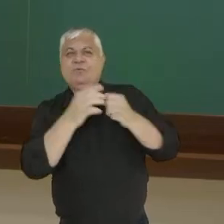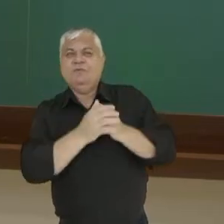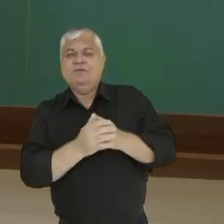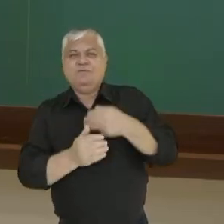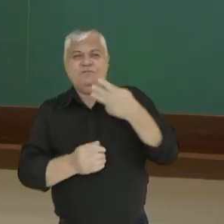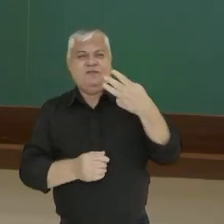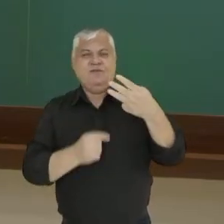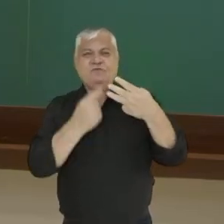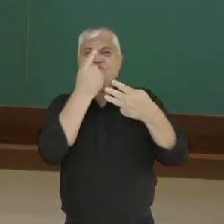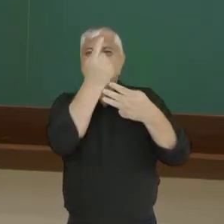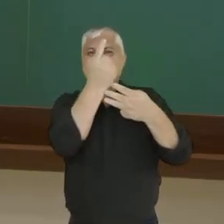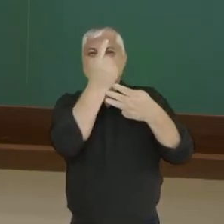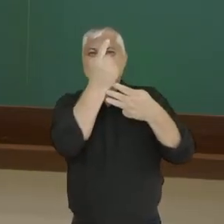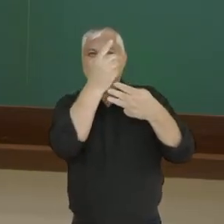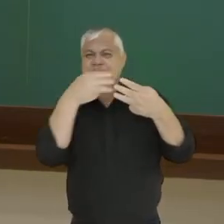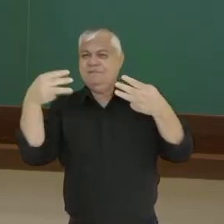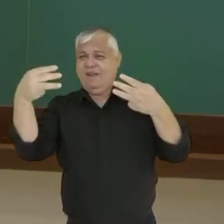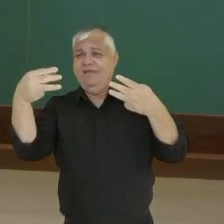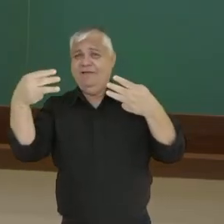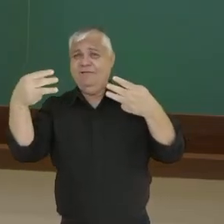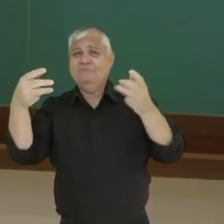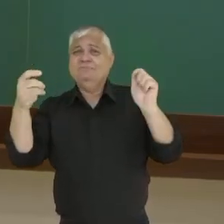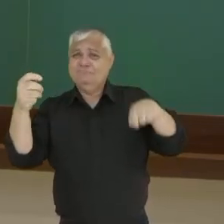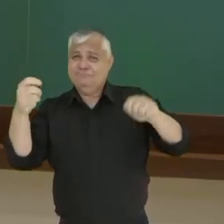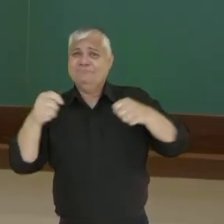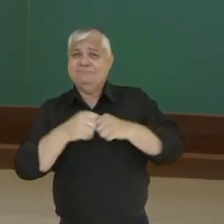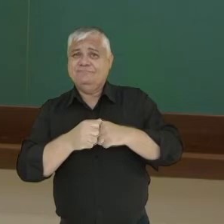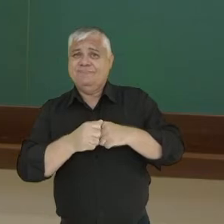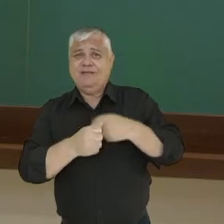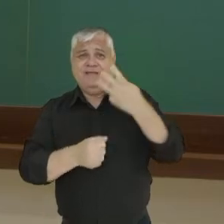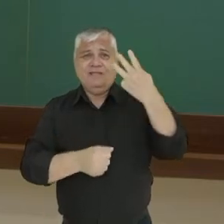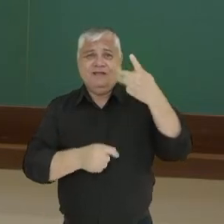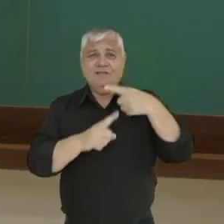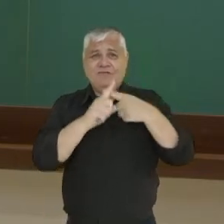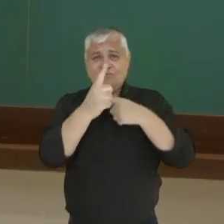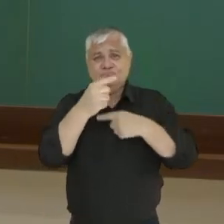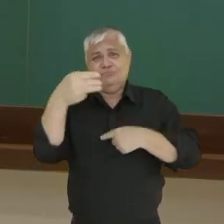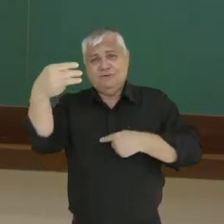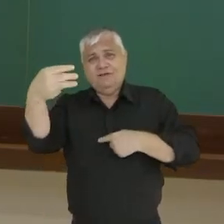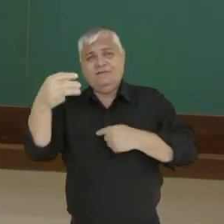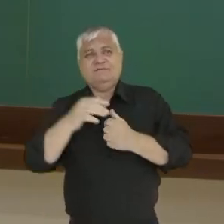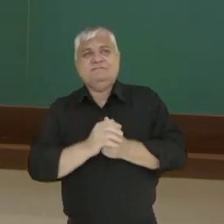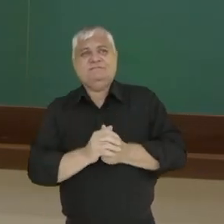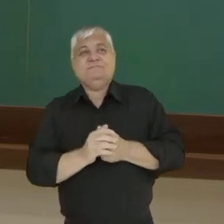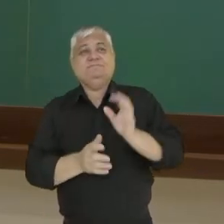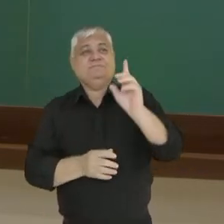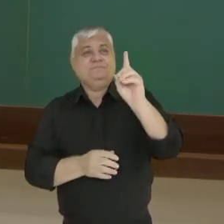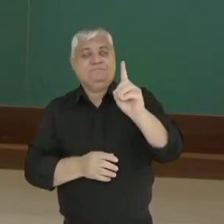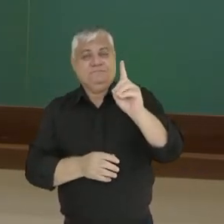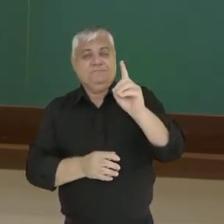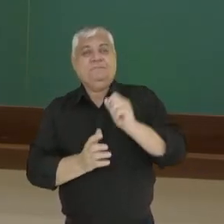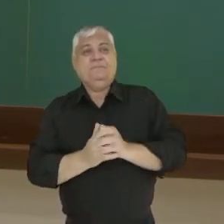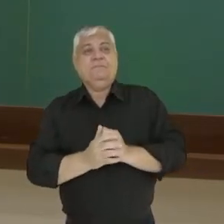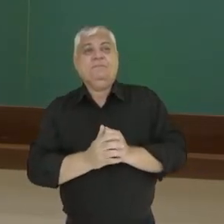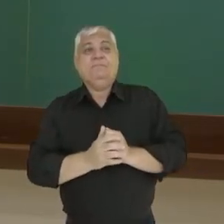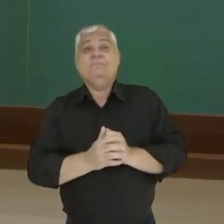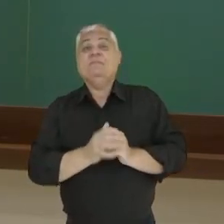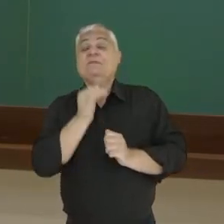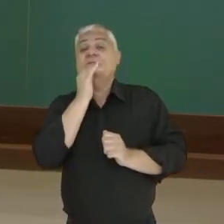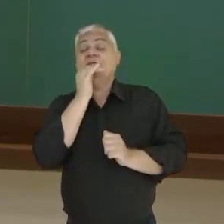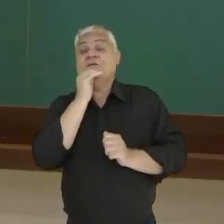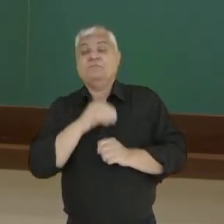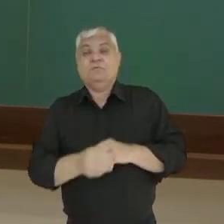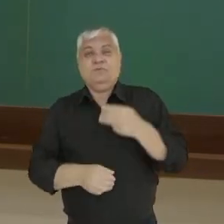a 1. É igual a 3? Sim. Então, é verdadeira. Letra D. Logaritmo de